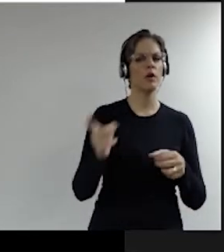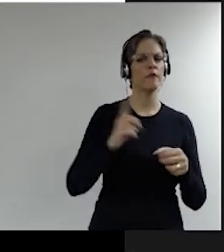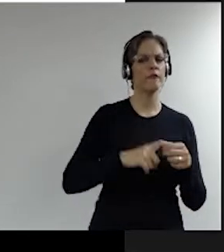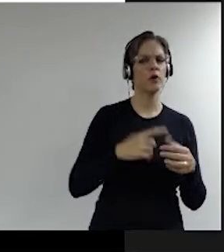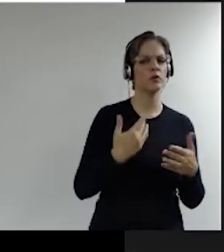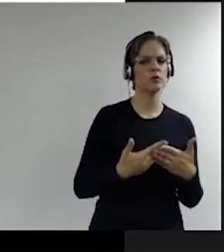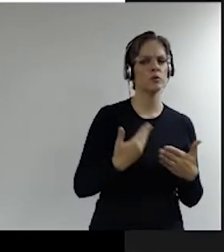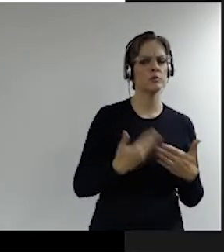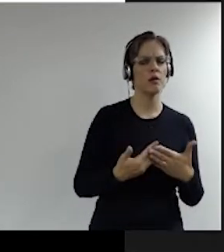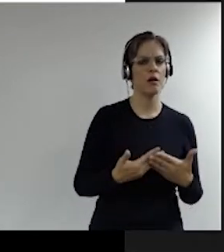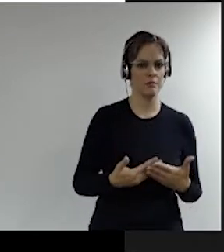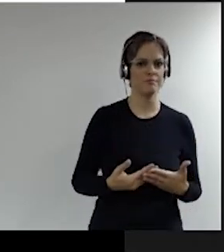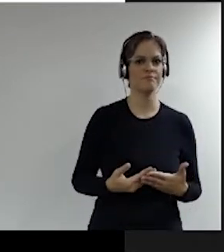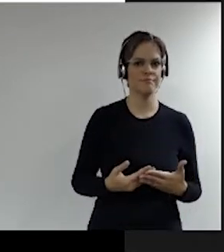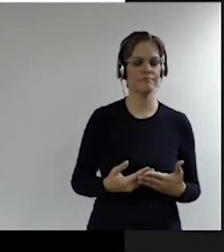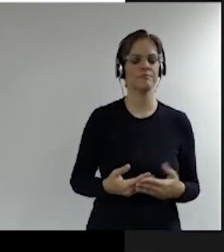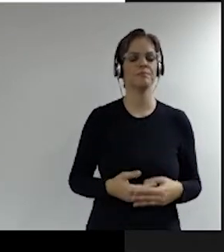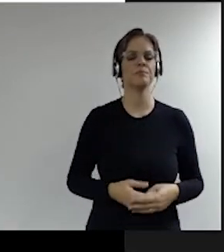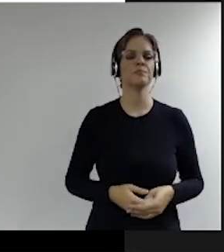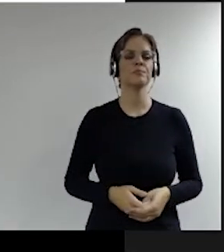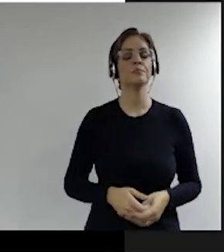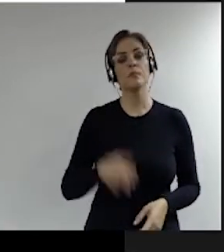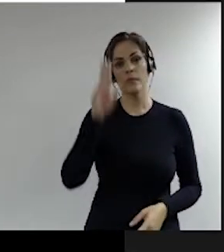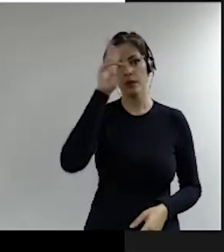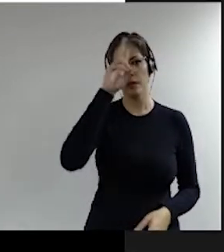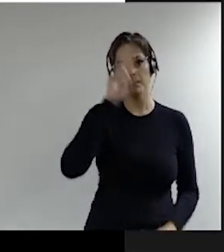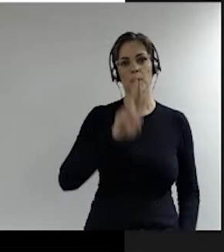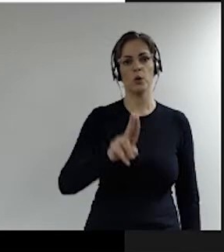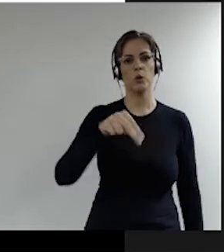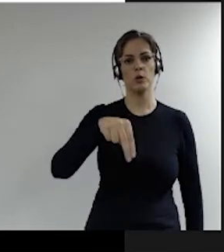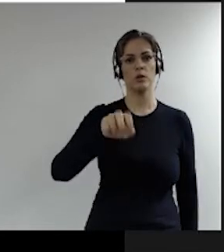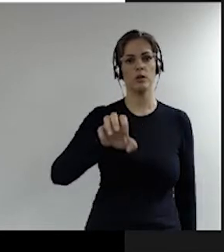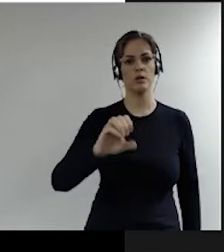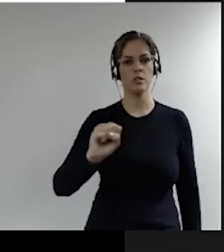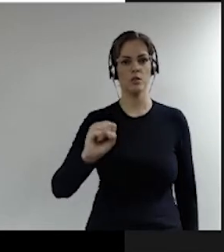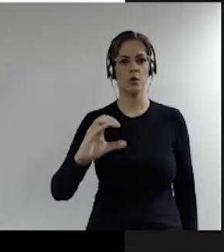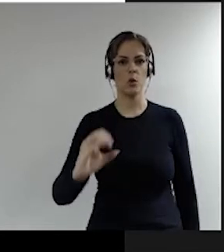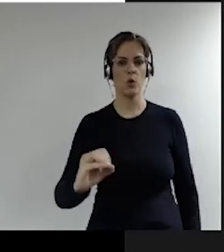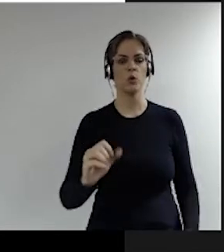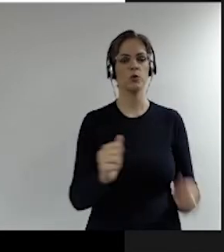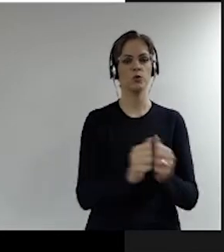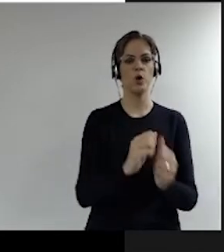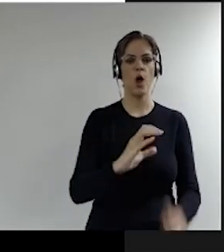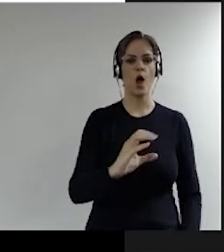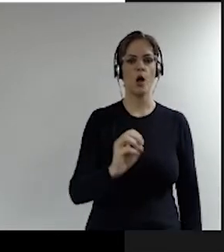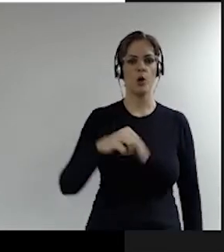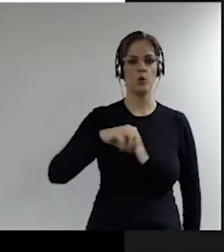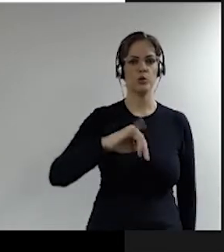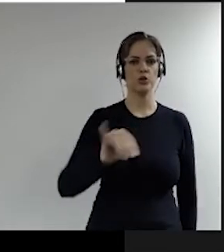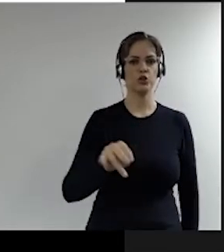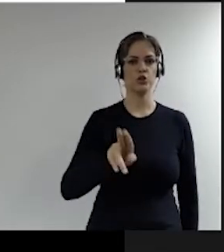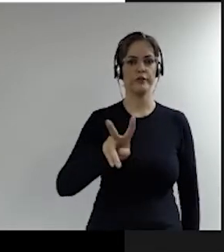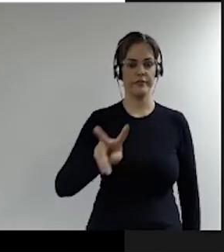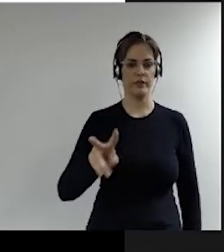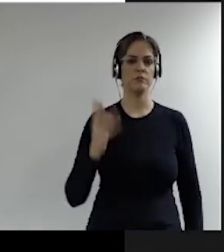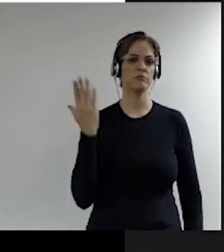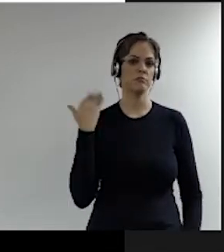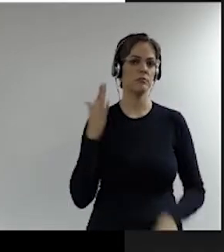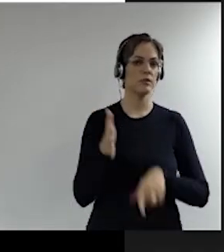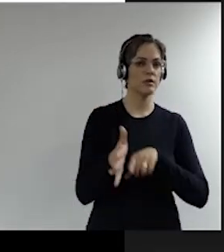aulas. Eu queria lembrar que a Unesco, junto com a Conjuve, fez uma pesquisa recente que mostrou